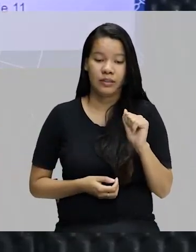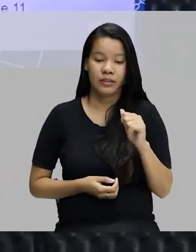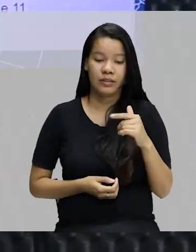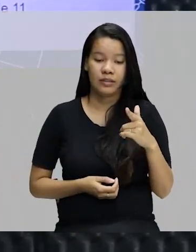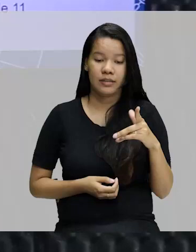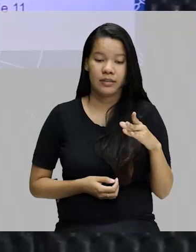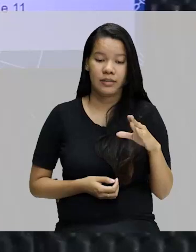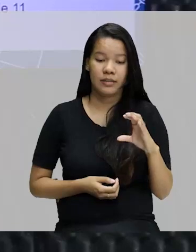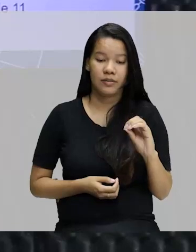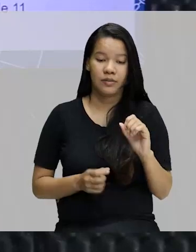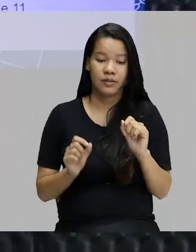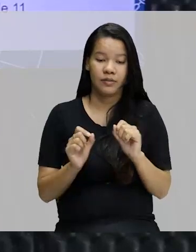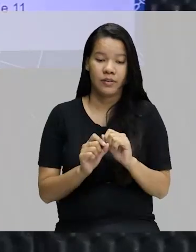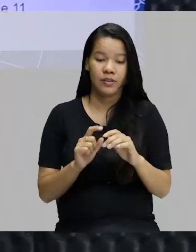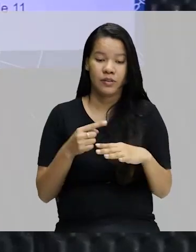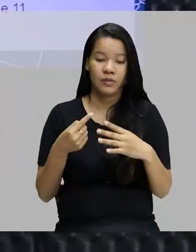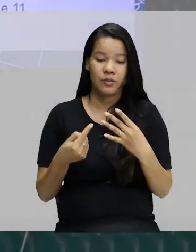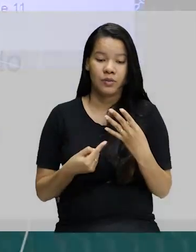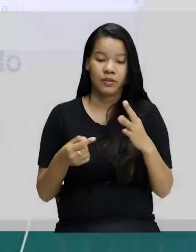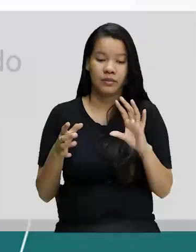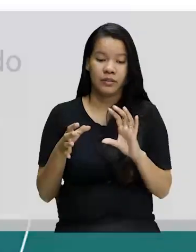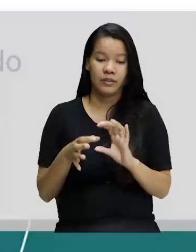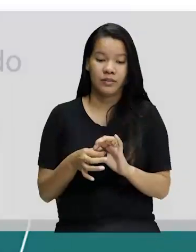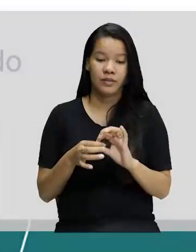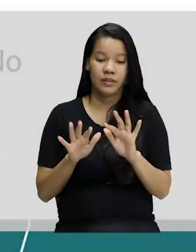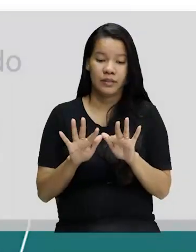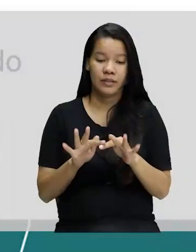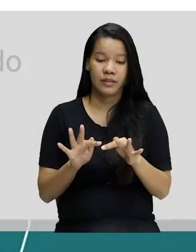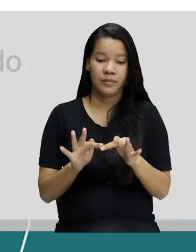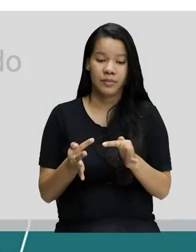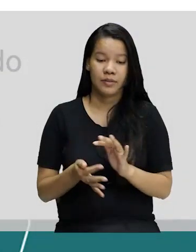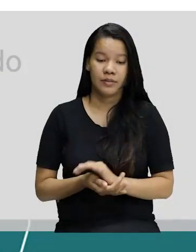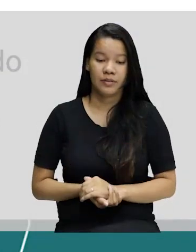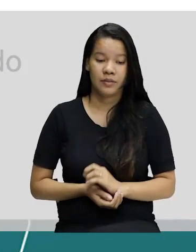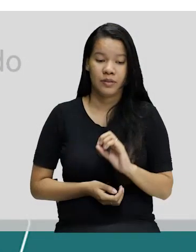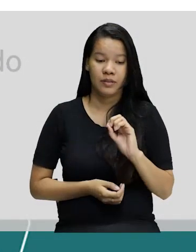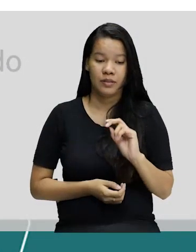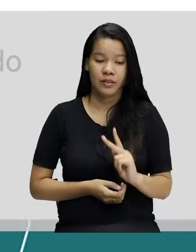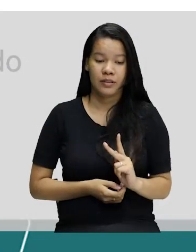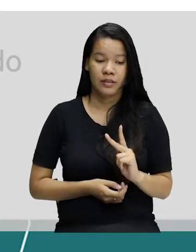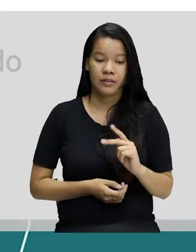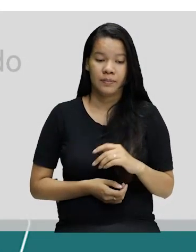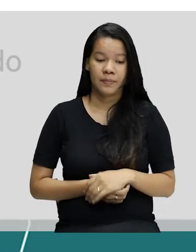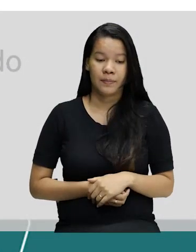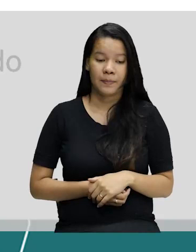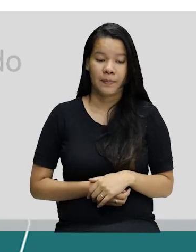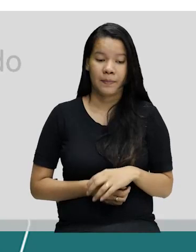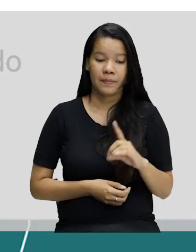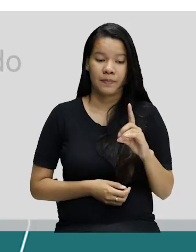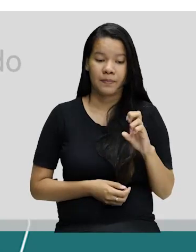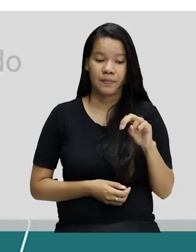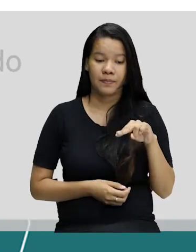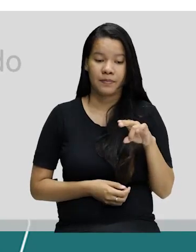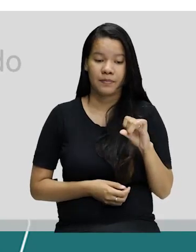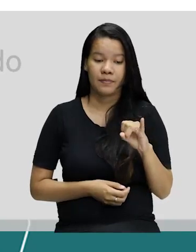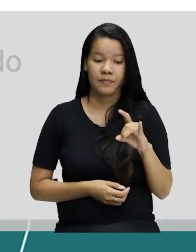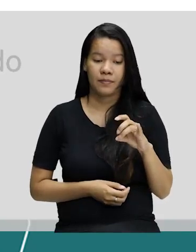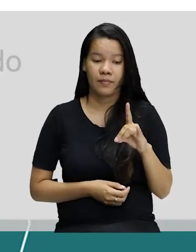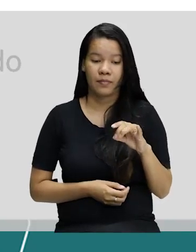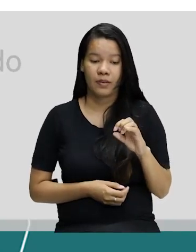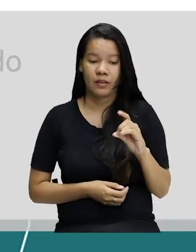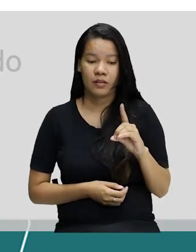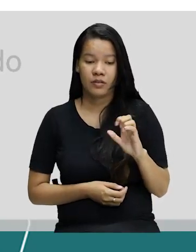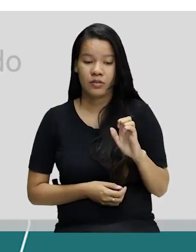quatro ligações simples, certo? A densidade dos álcools ela é mais baixa que a da água,